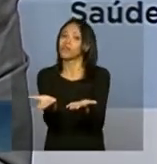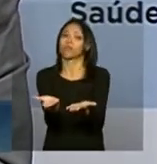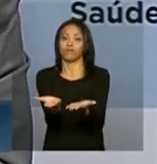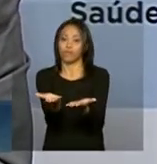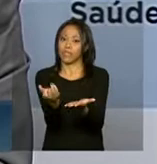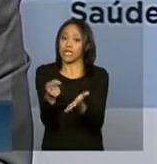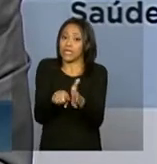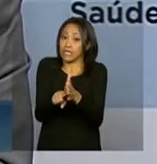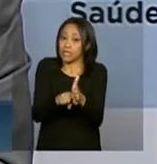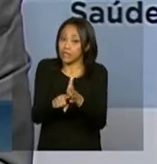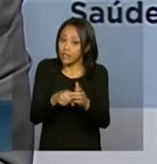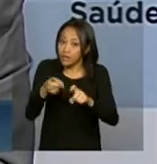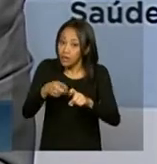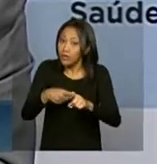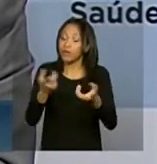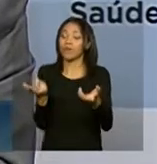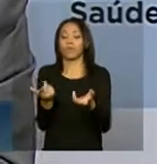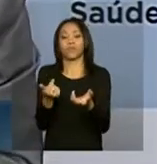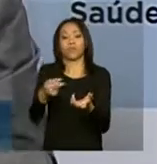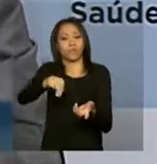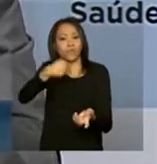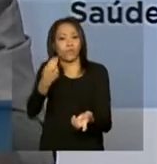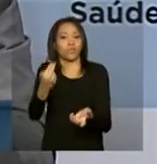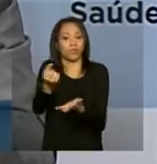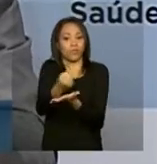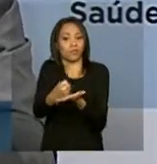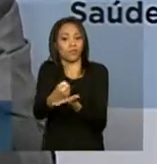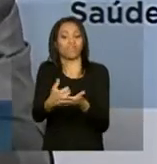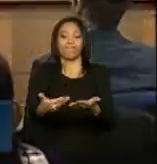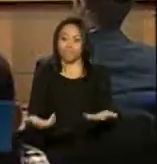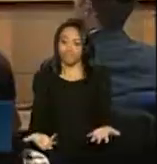de exames, procedimentos e cirurgias. Mas só